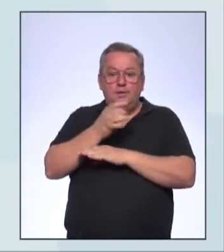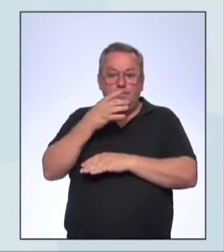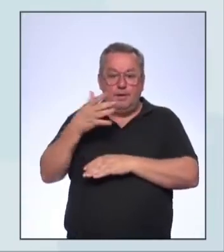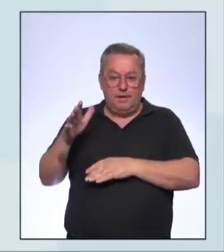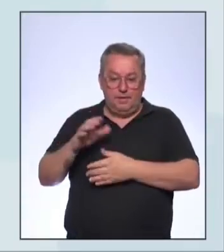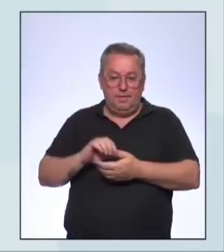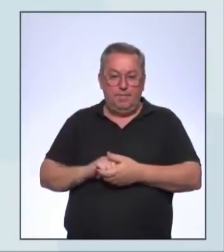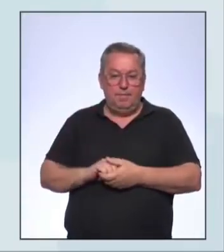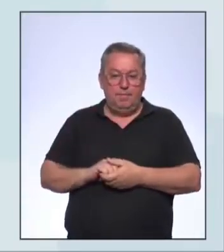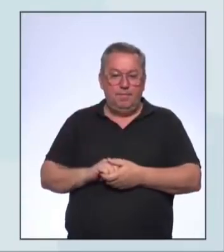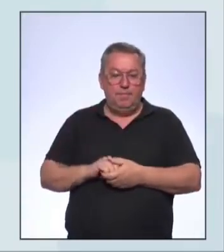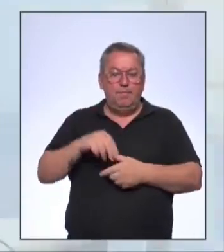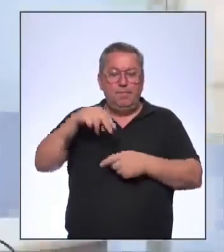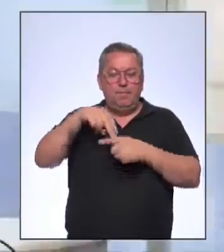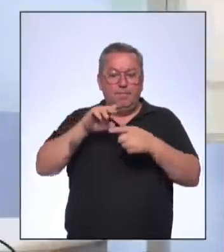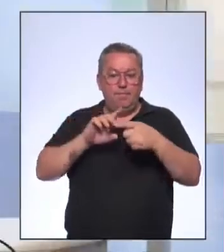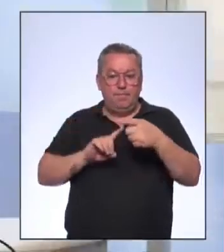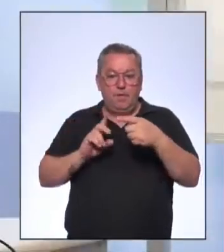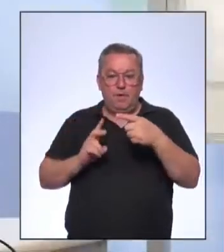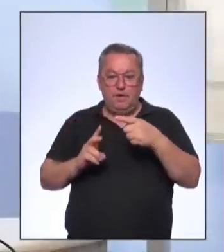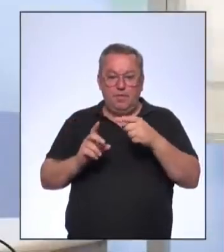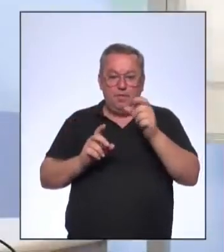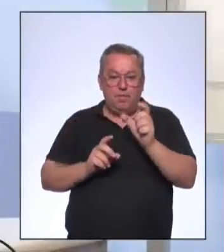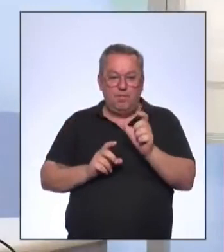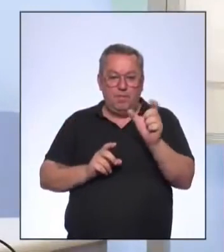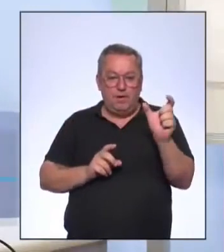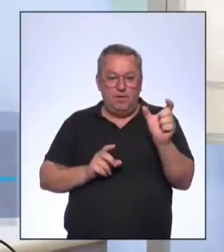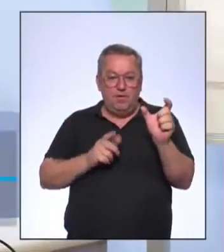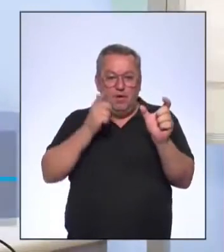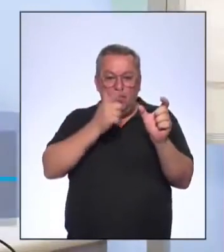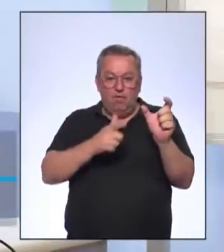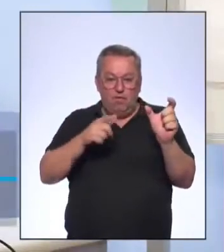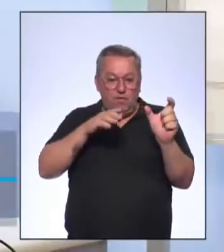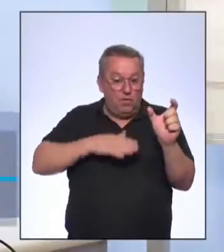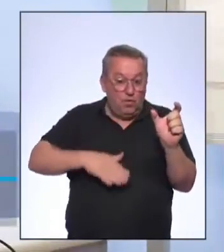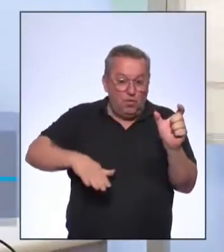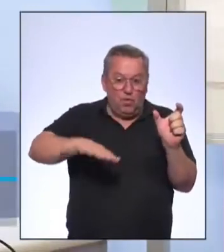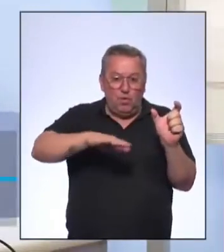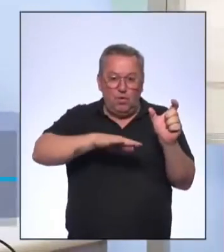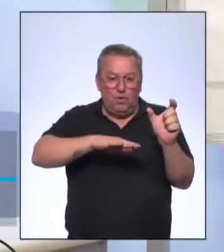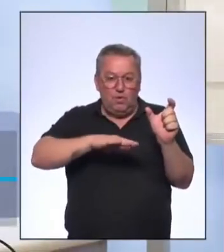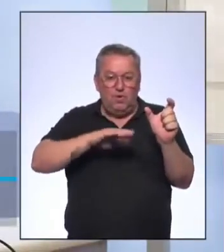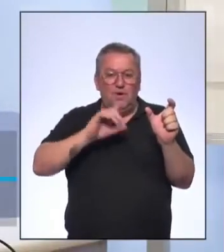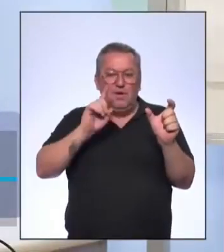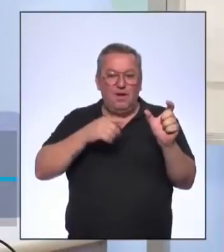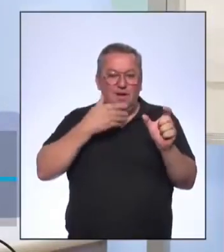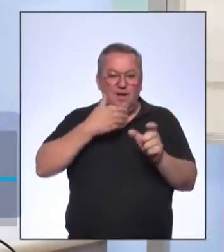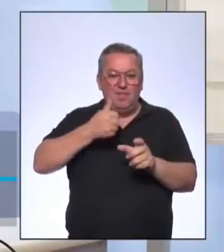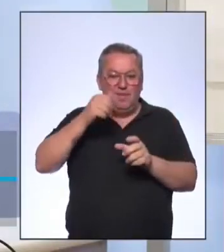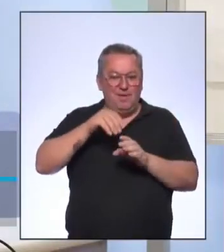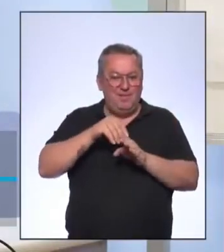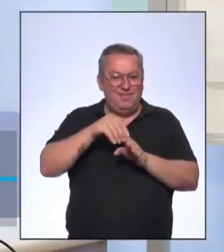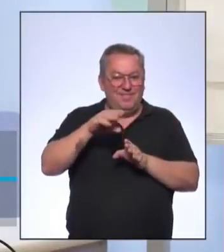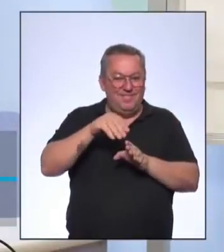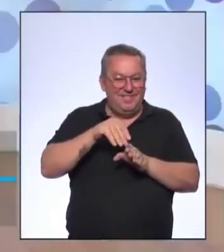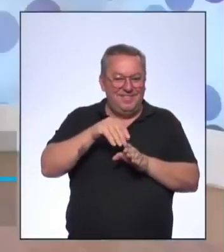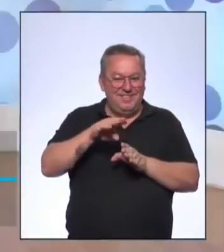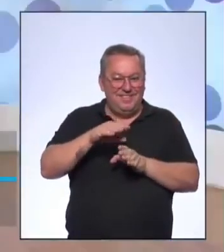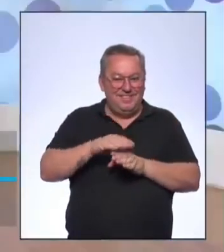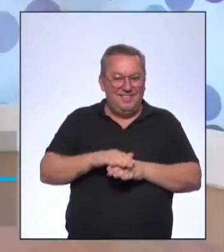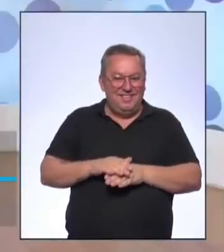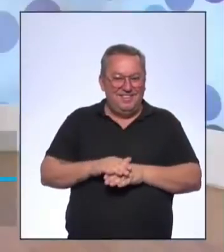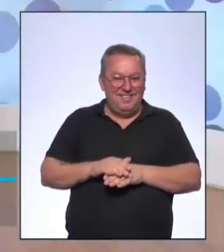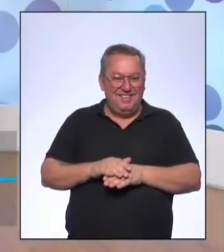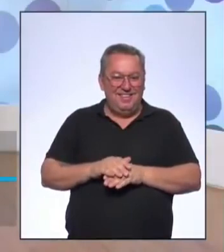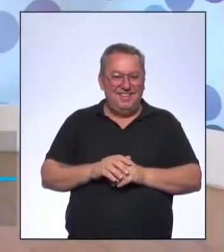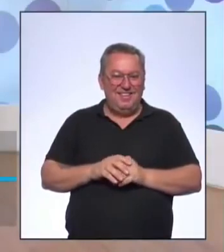Pensa, fração é sempre uma parte dividido pelo todo. Então, essa é a melhor dica. Mais do que isso, eu